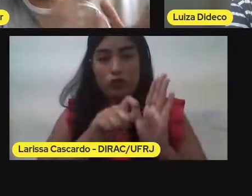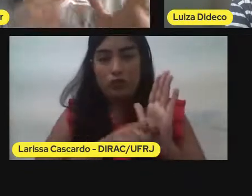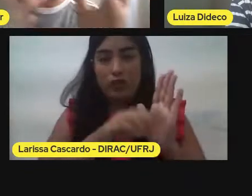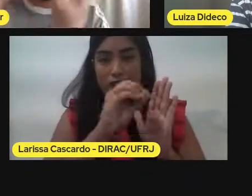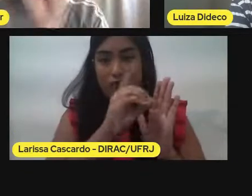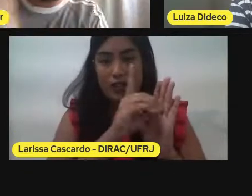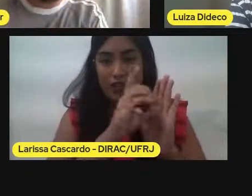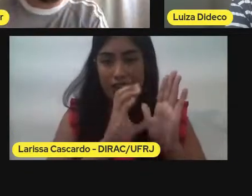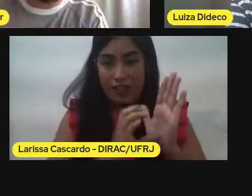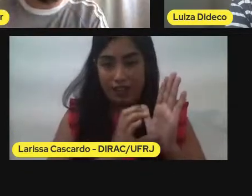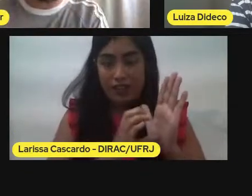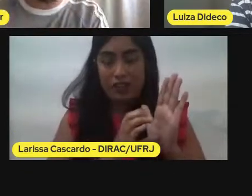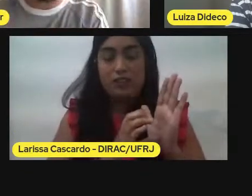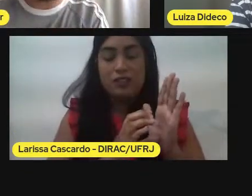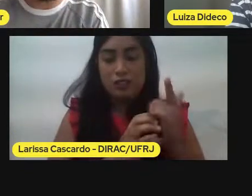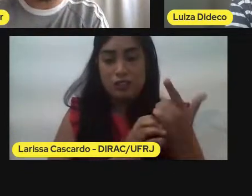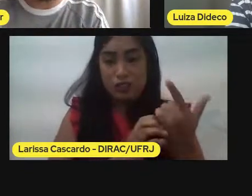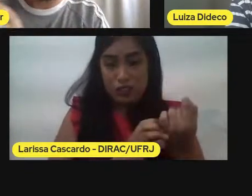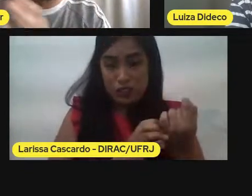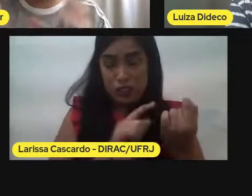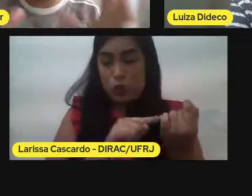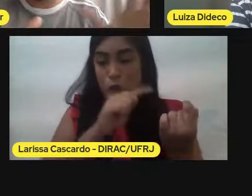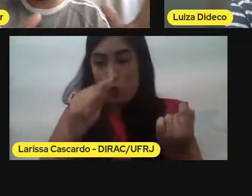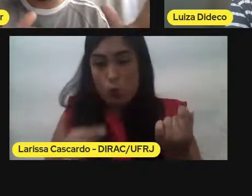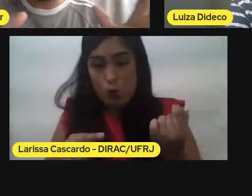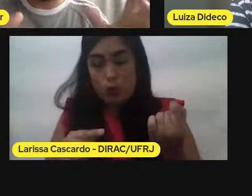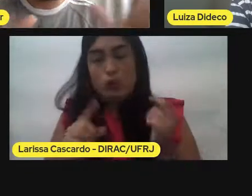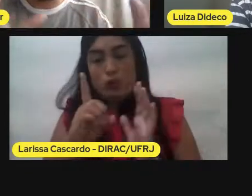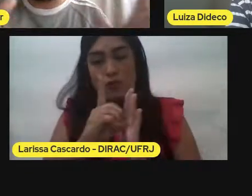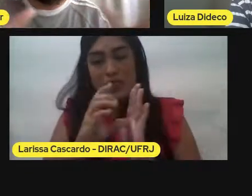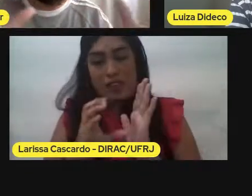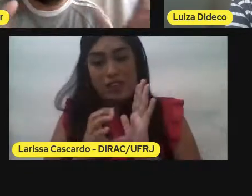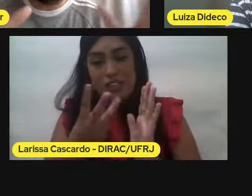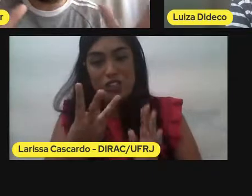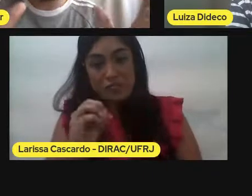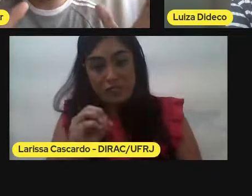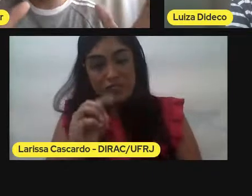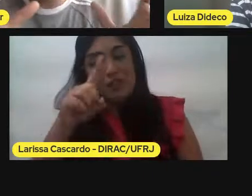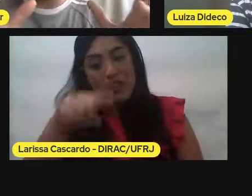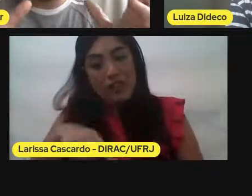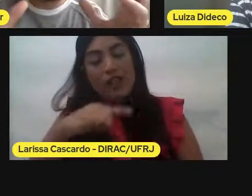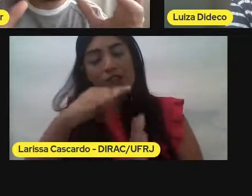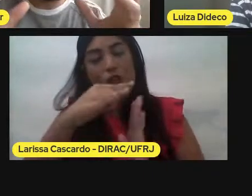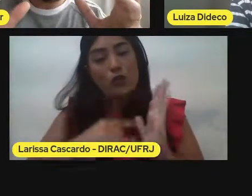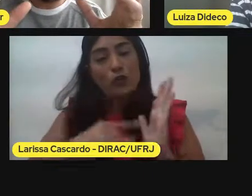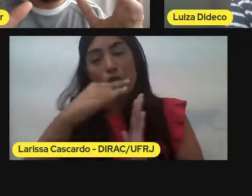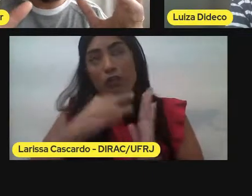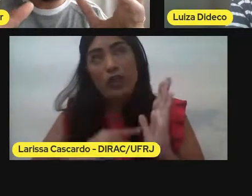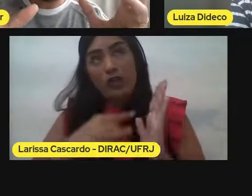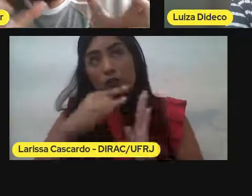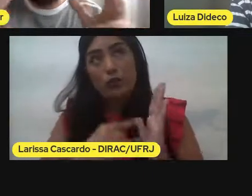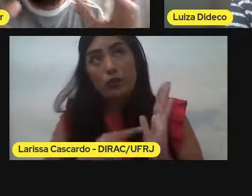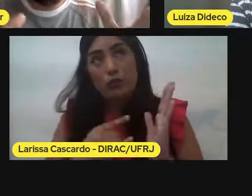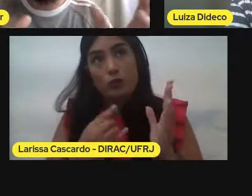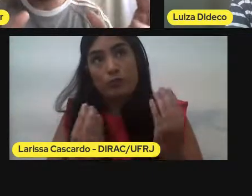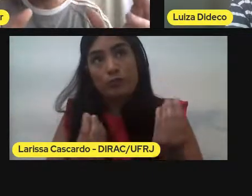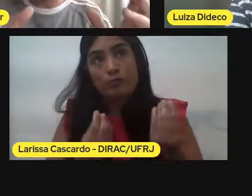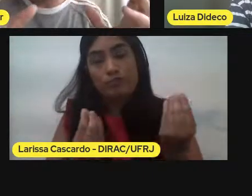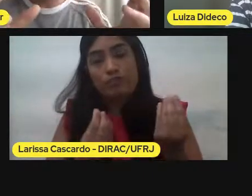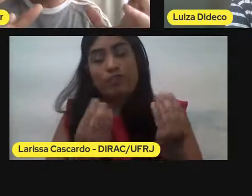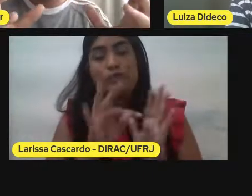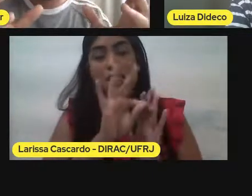e os escritos já na década de 30, são documentos, são